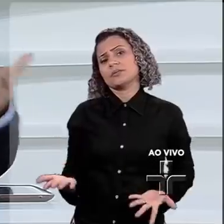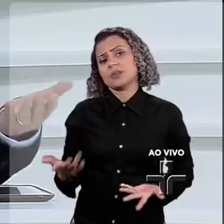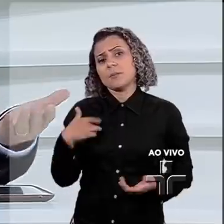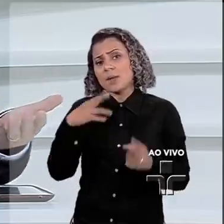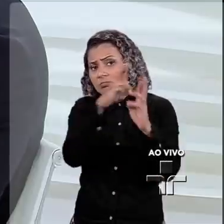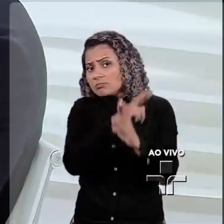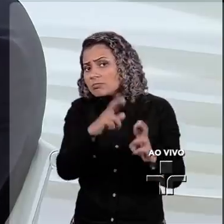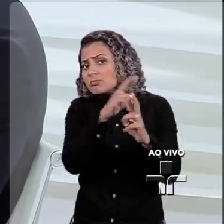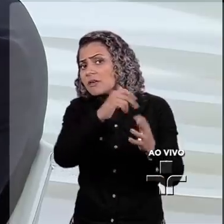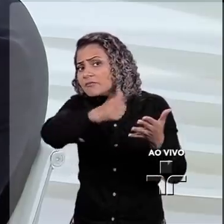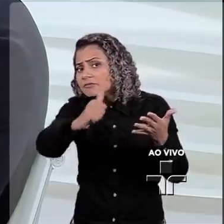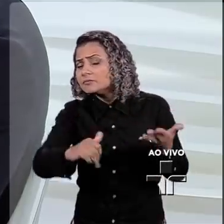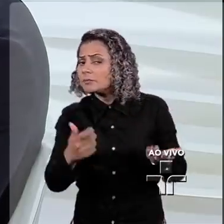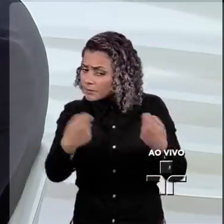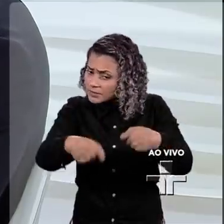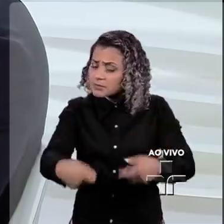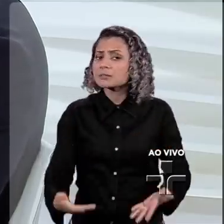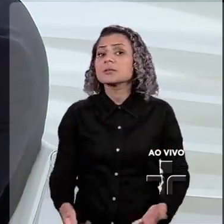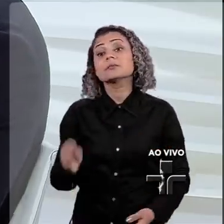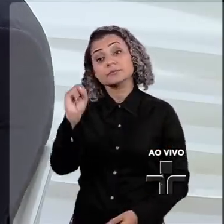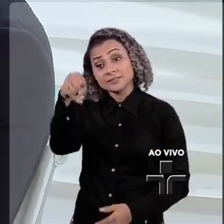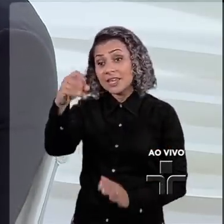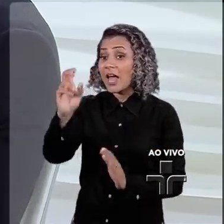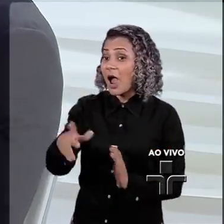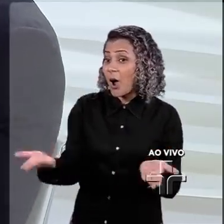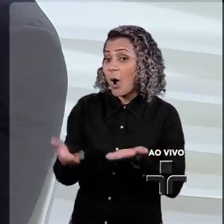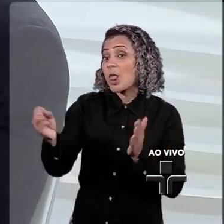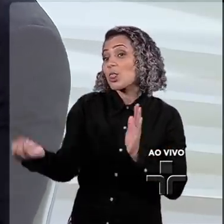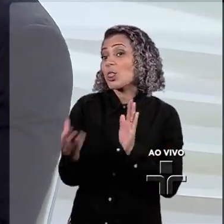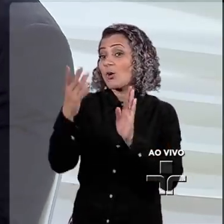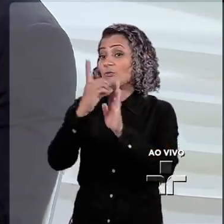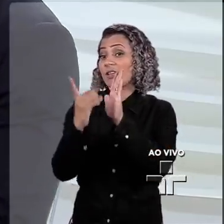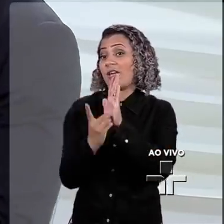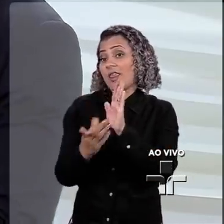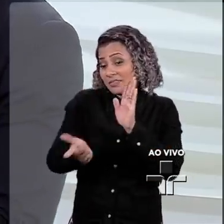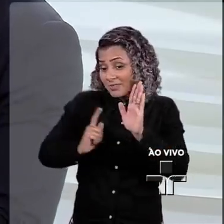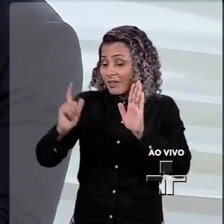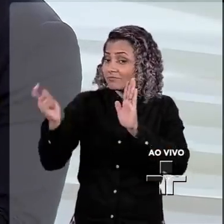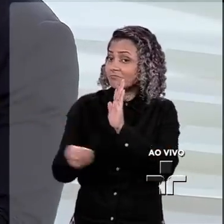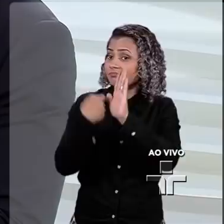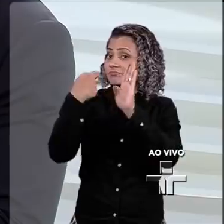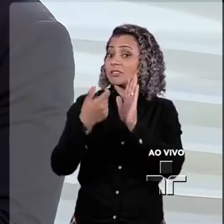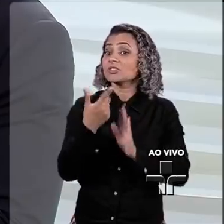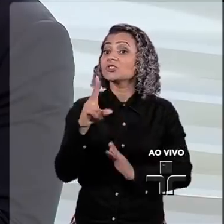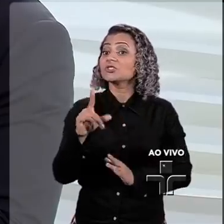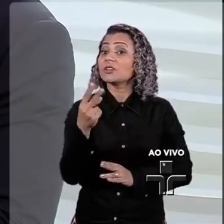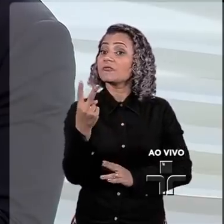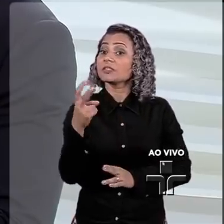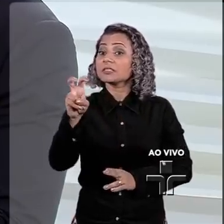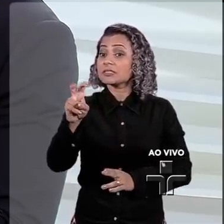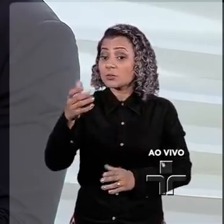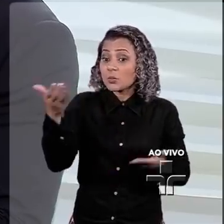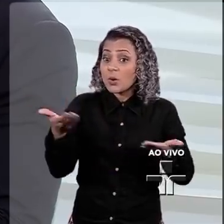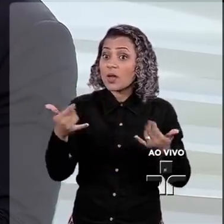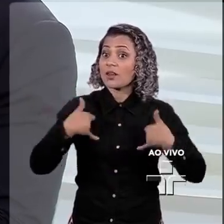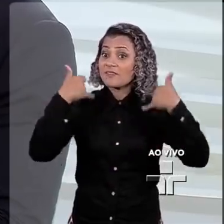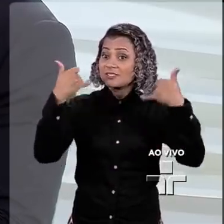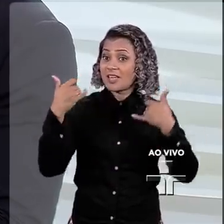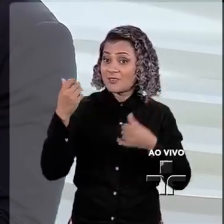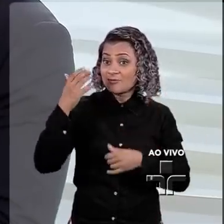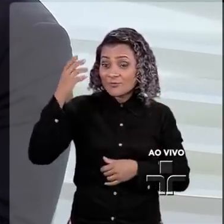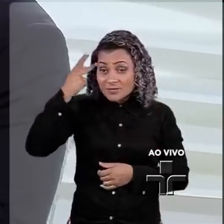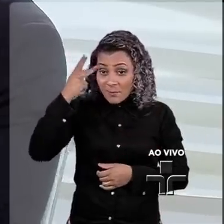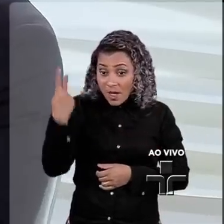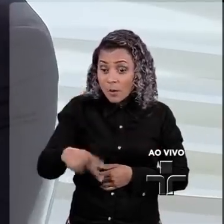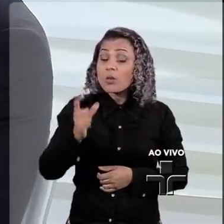regulamentação. É exatamente isso que está no novo decreto que foi lançado agora no dia 25, aniversário da cidade. Padrão calçada é o